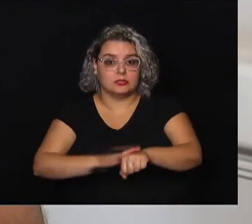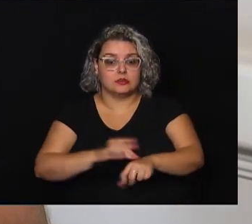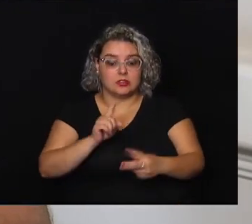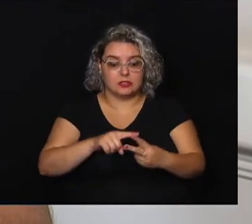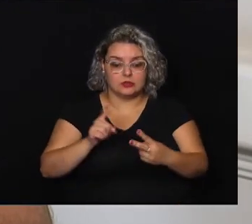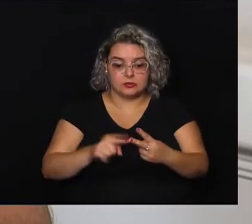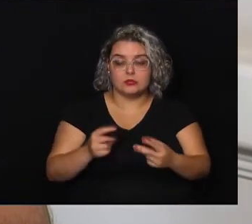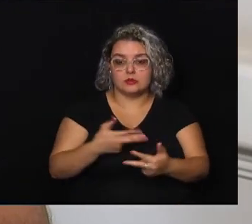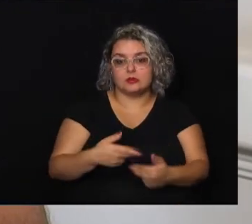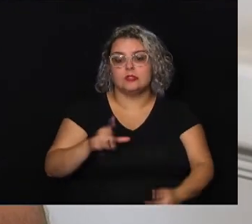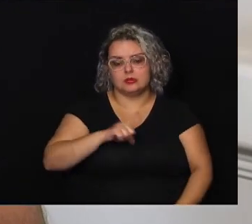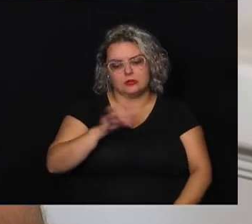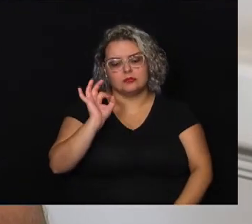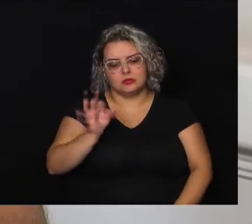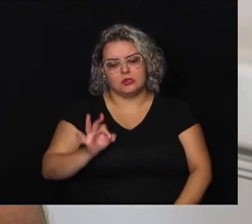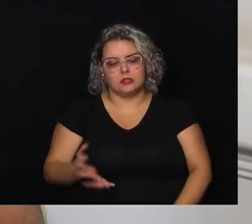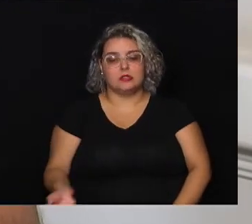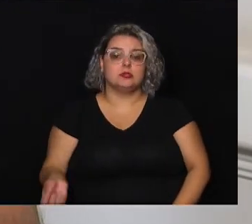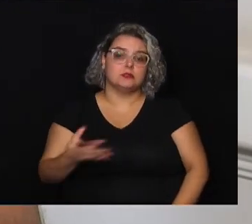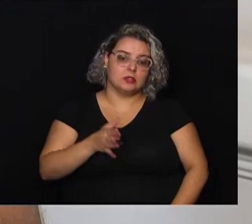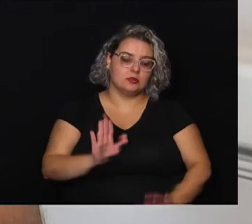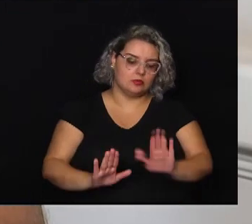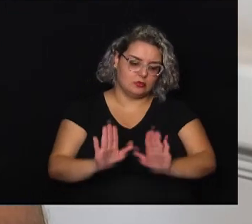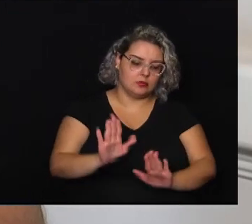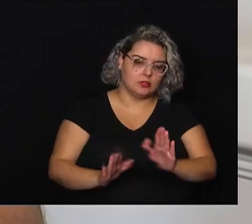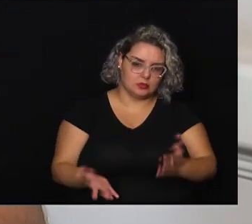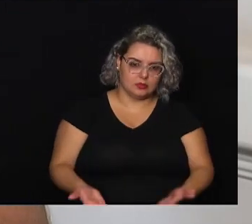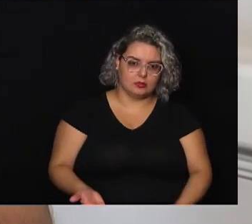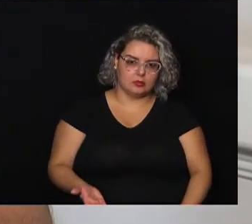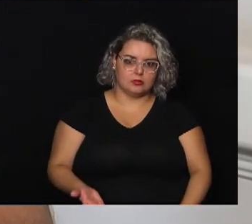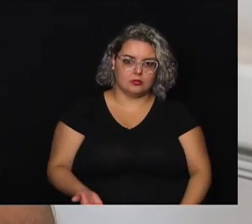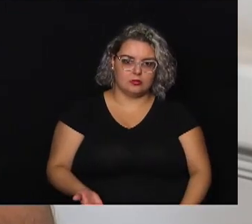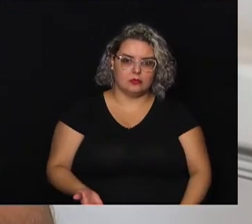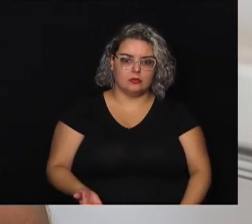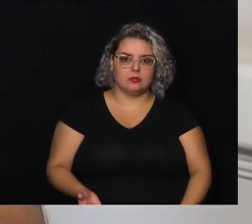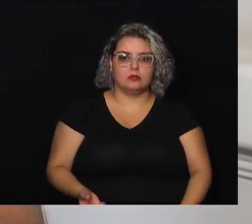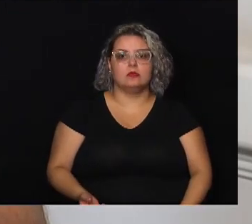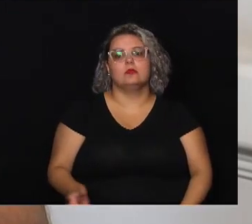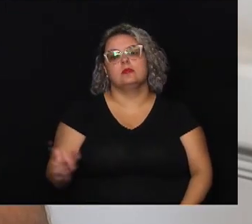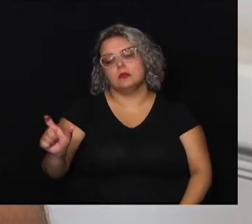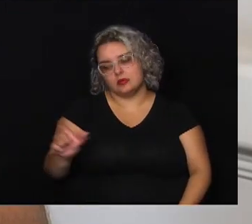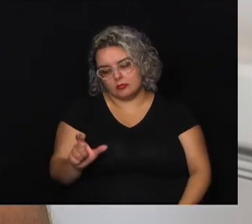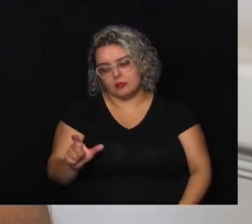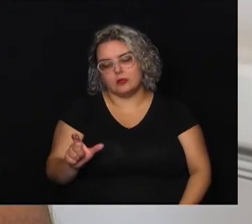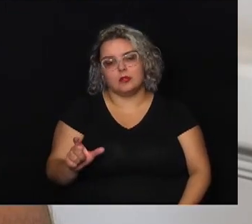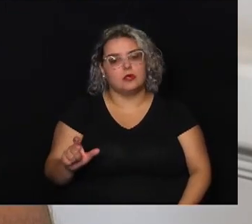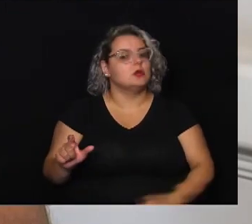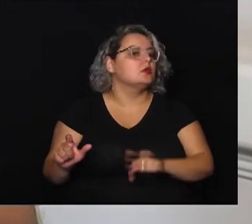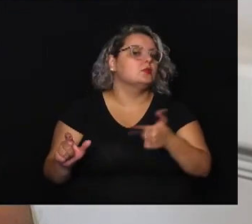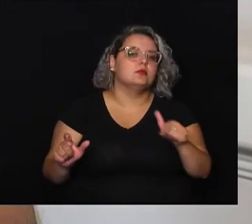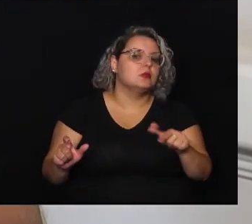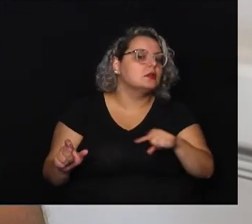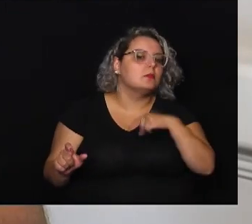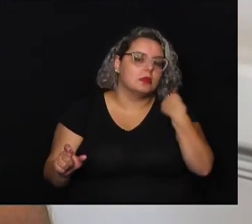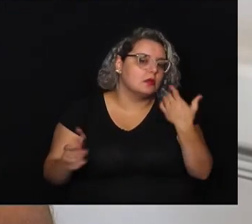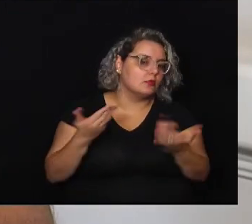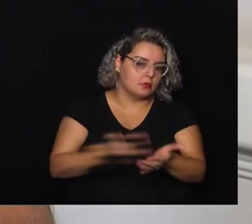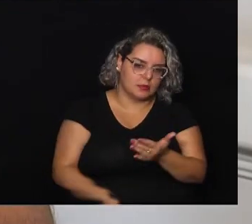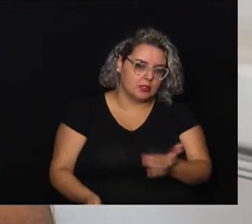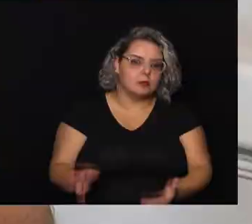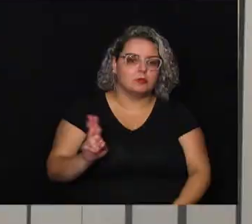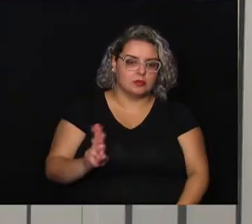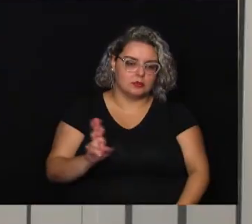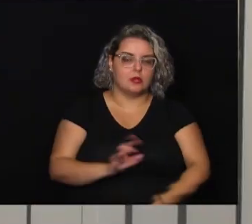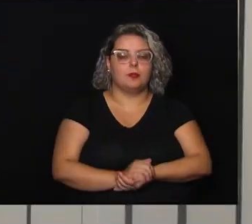Que eu tenho certeza que nessa nova licitação você vai recarregar o seu cartão e não vai ter prazo de validade para poder usá-lo.